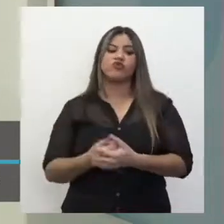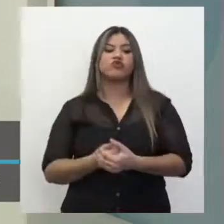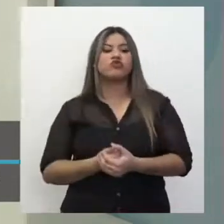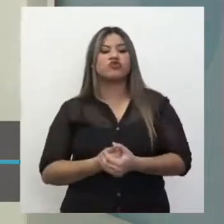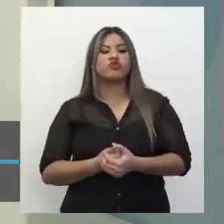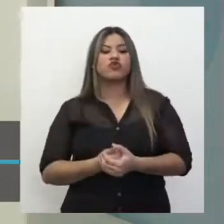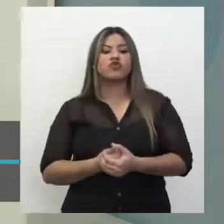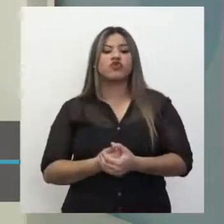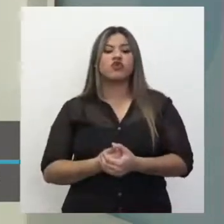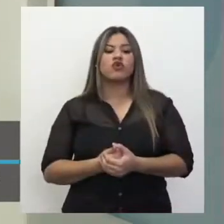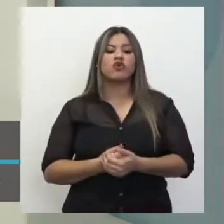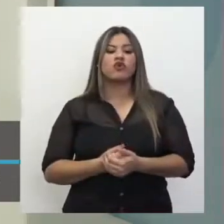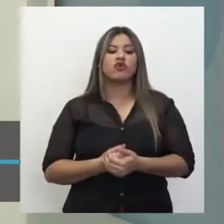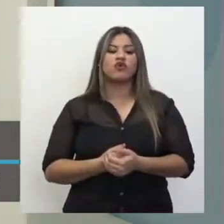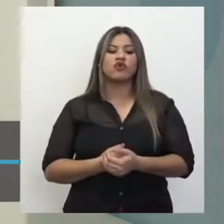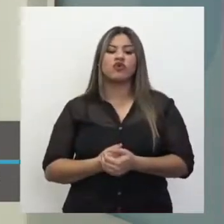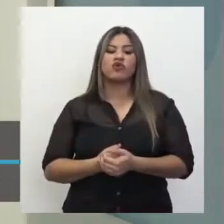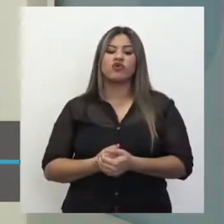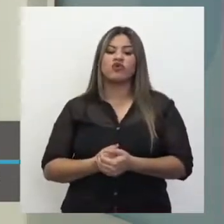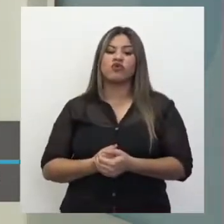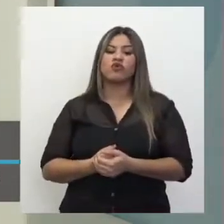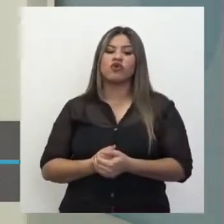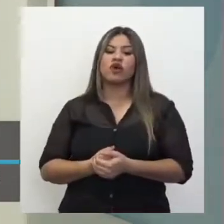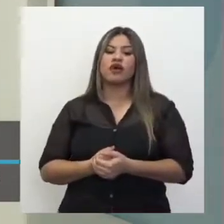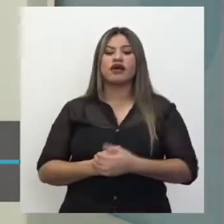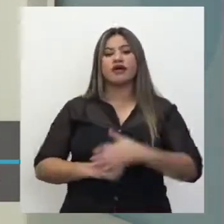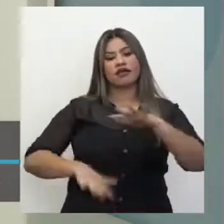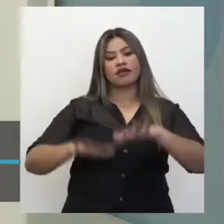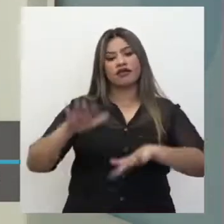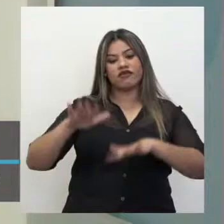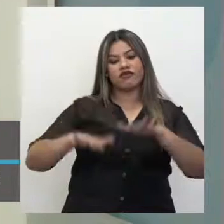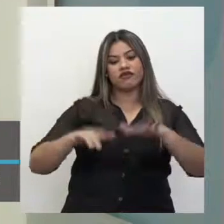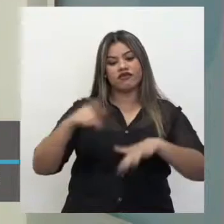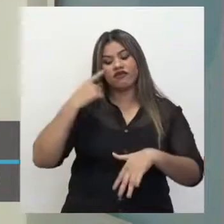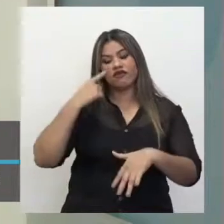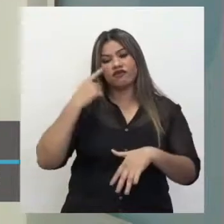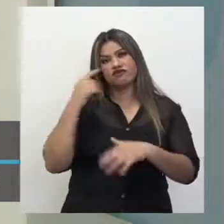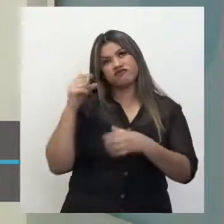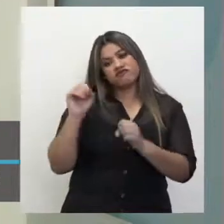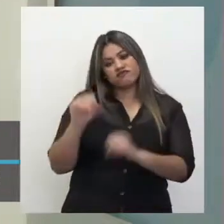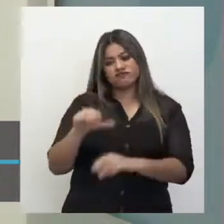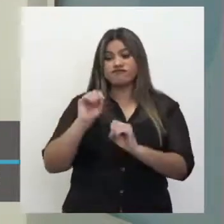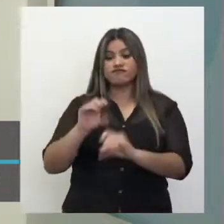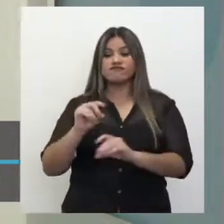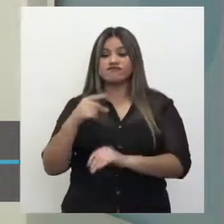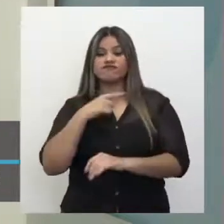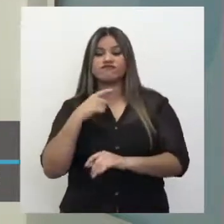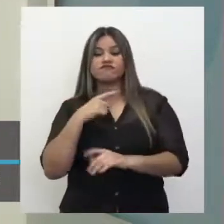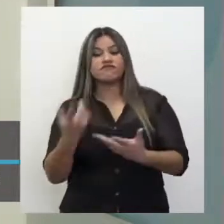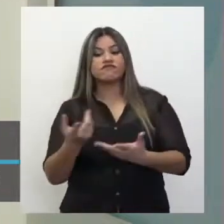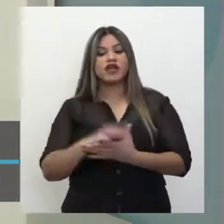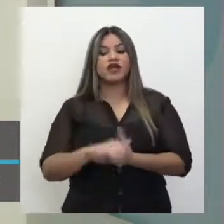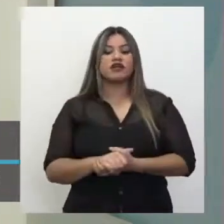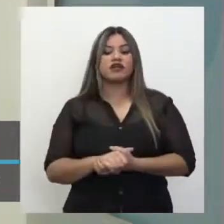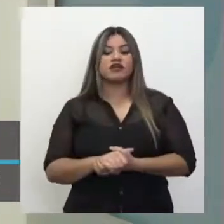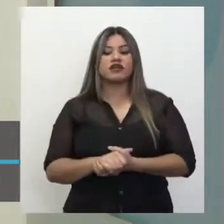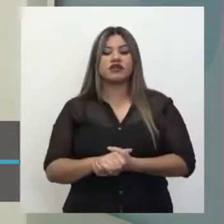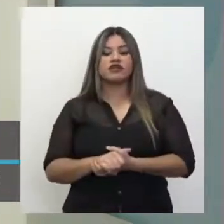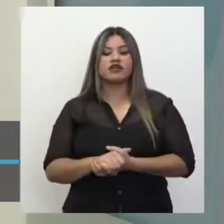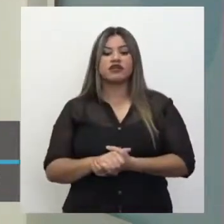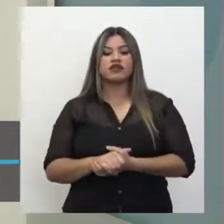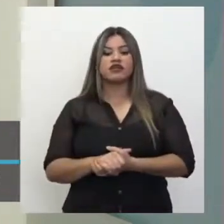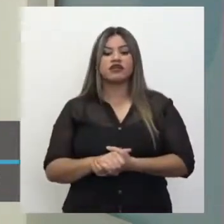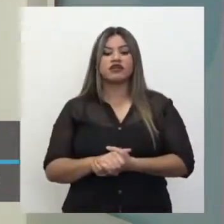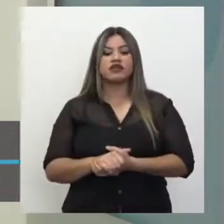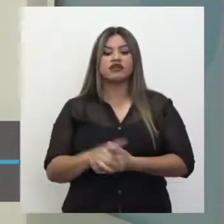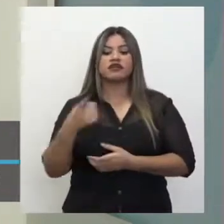do mundo, você vai colocar de fundo aí, pode ter um ensinamento, né? Você pode, o que a gente vai falar hoje,